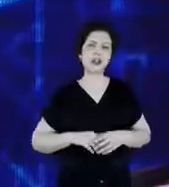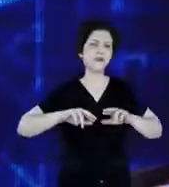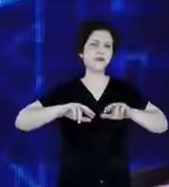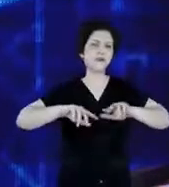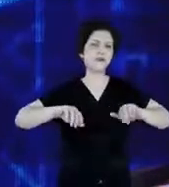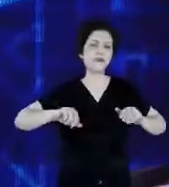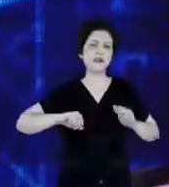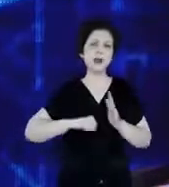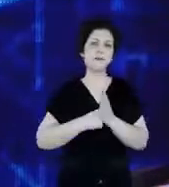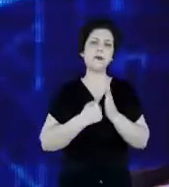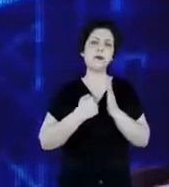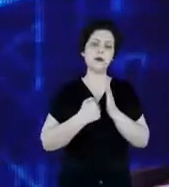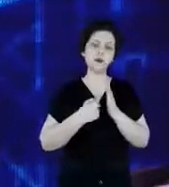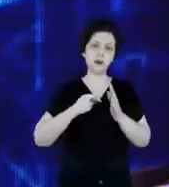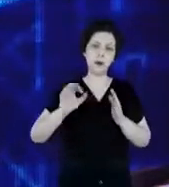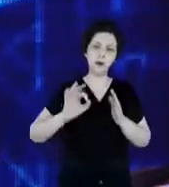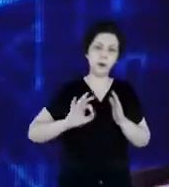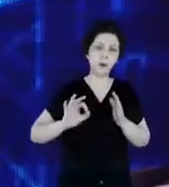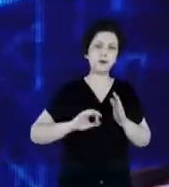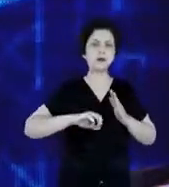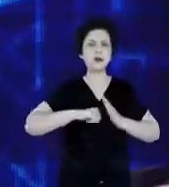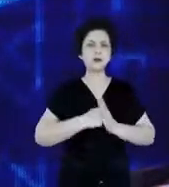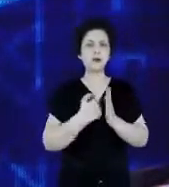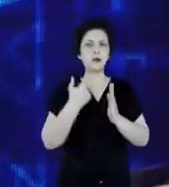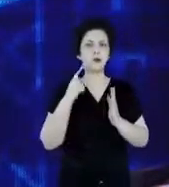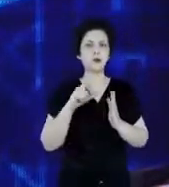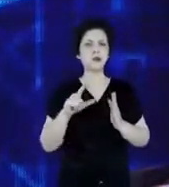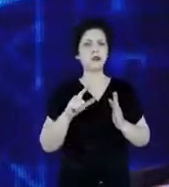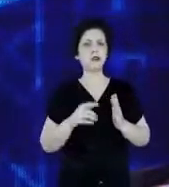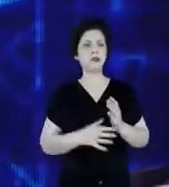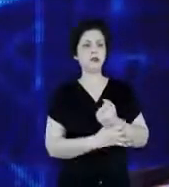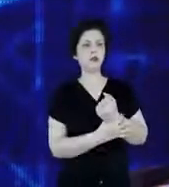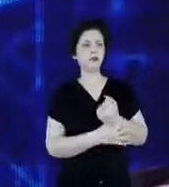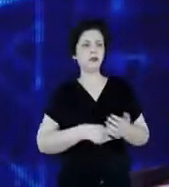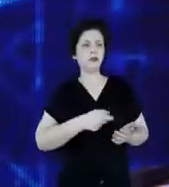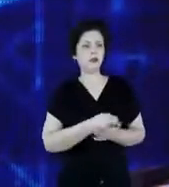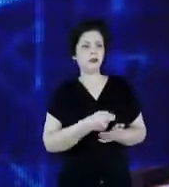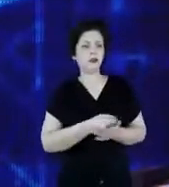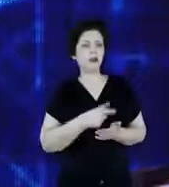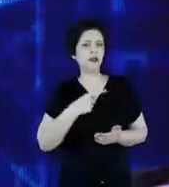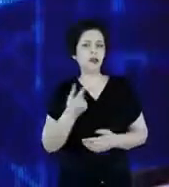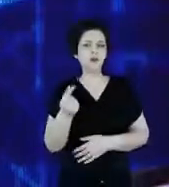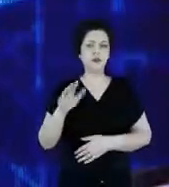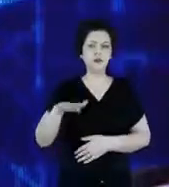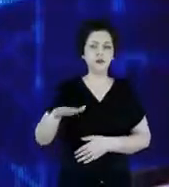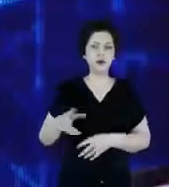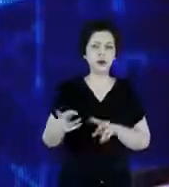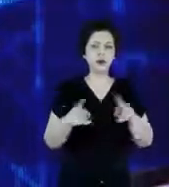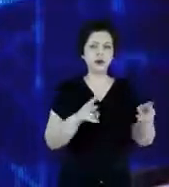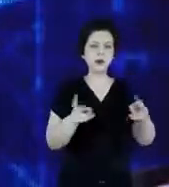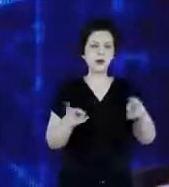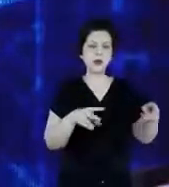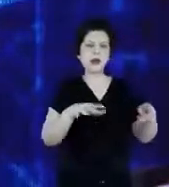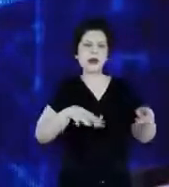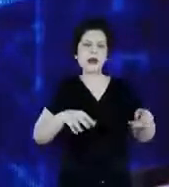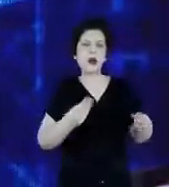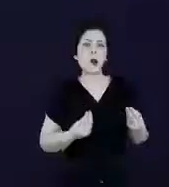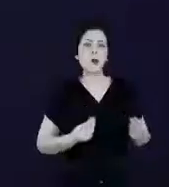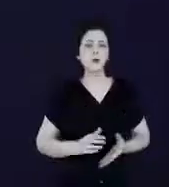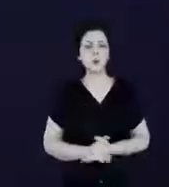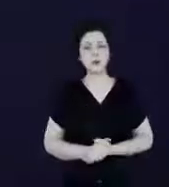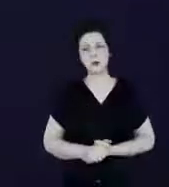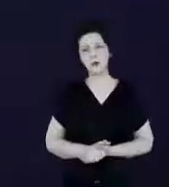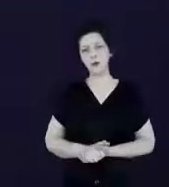tecnologias, podem contribuir para dar segurança e garantias e reduzir os custos das transações do setor?